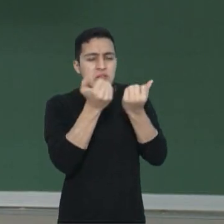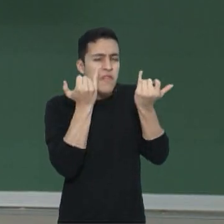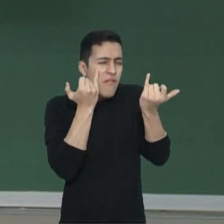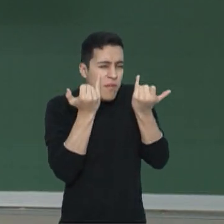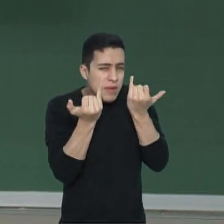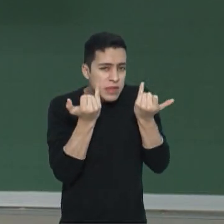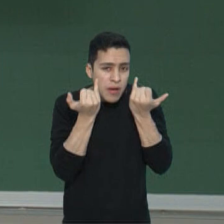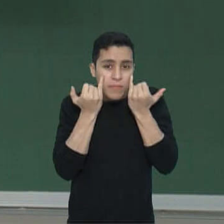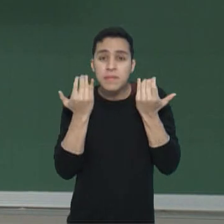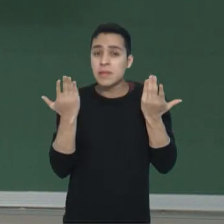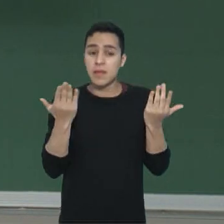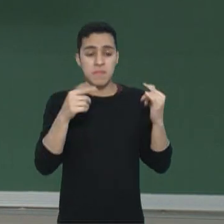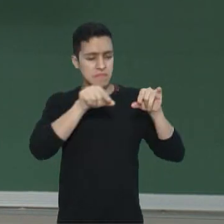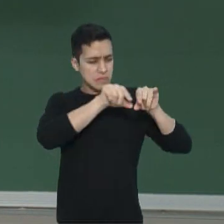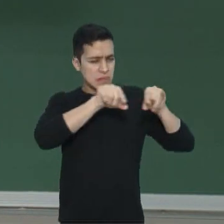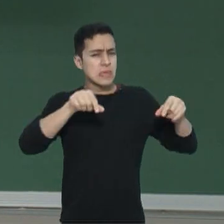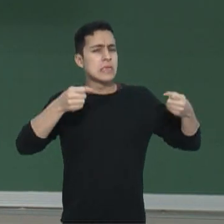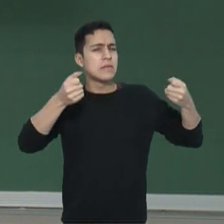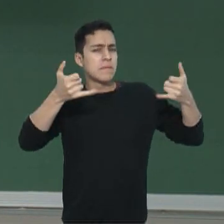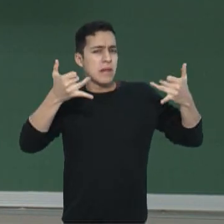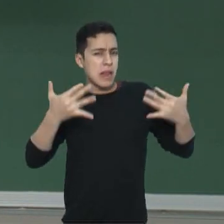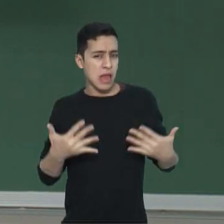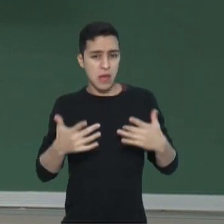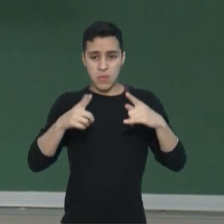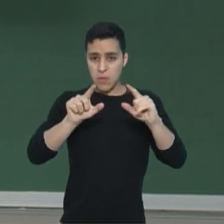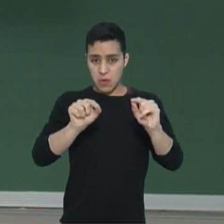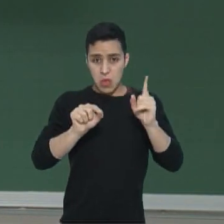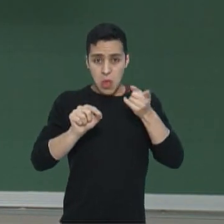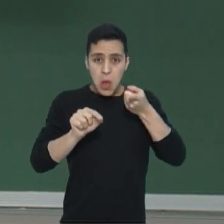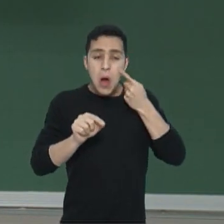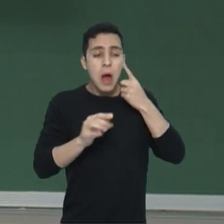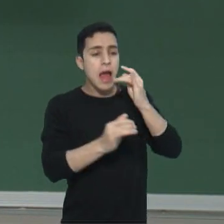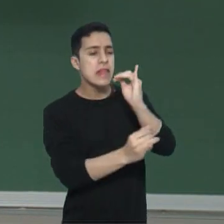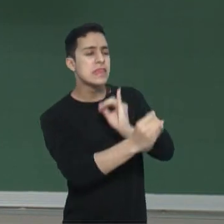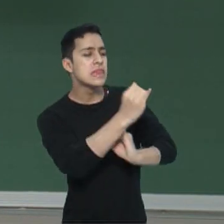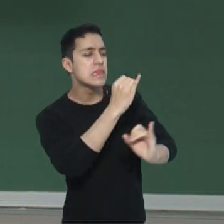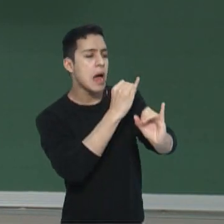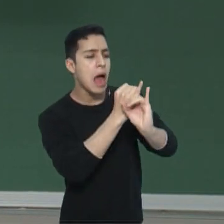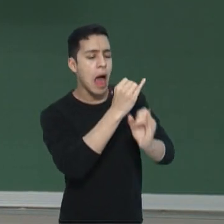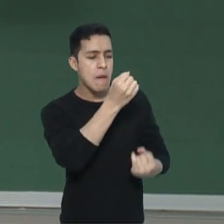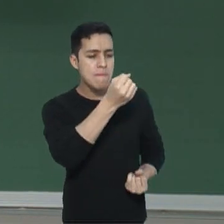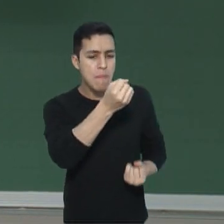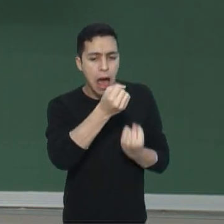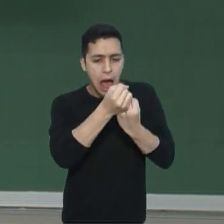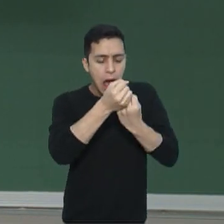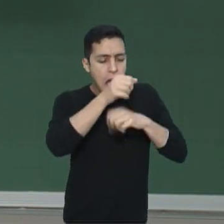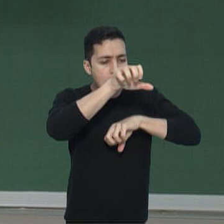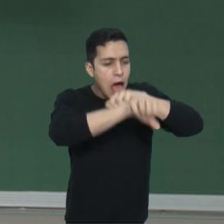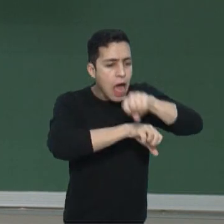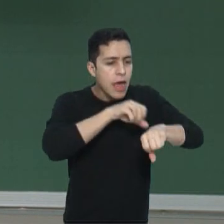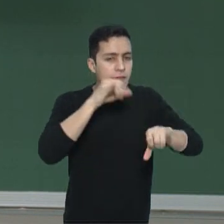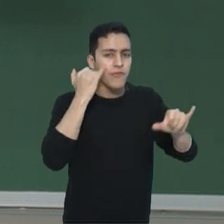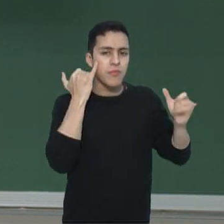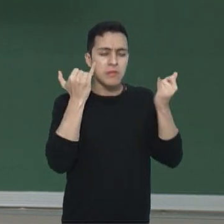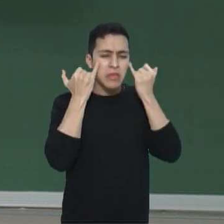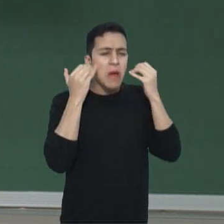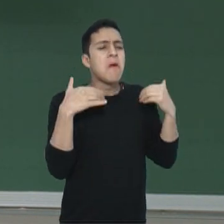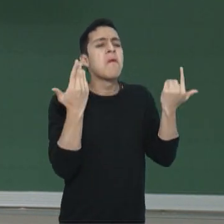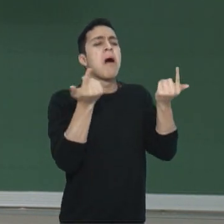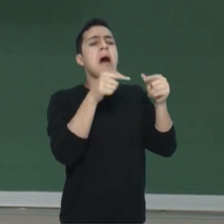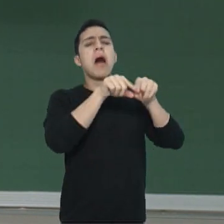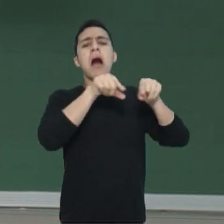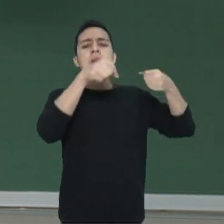deixa claro, define, a internet é um suporte de informação. Qual é o sentido